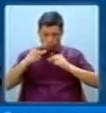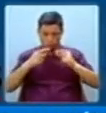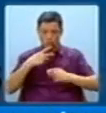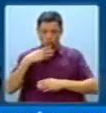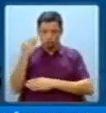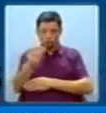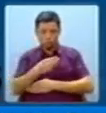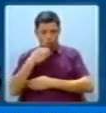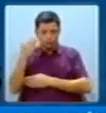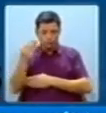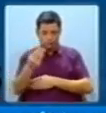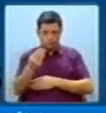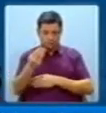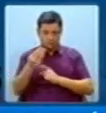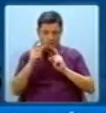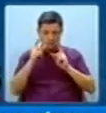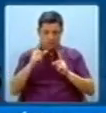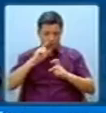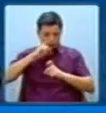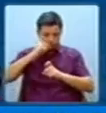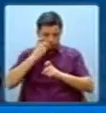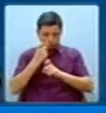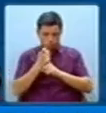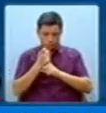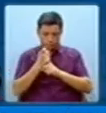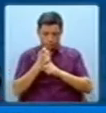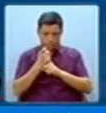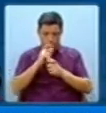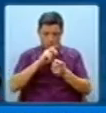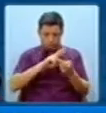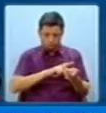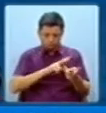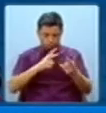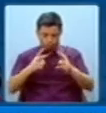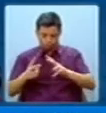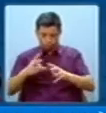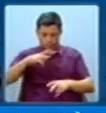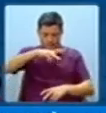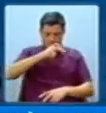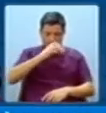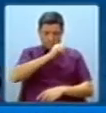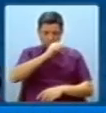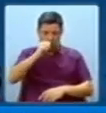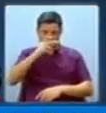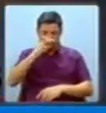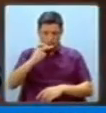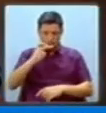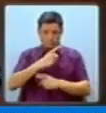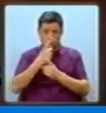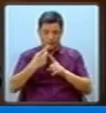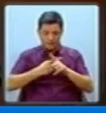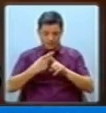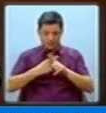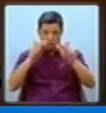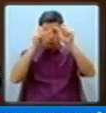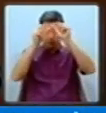há efetivamente aquilo que os astrónomos já desconfiam há muito tempo, uma transferência real de massa. E é muito interessante, porque nós temos, imagina, um sistema